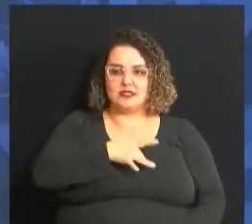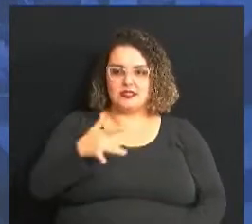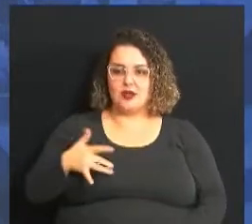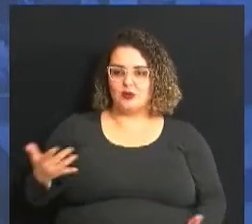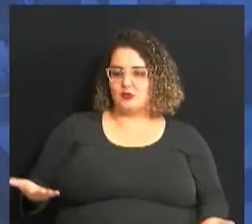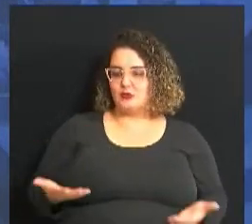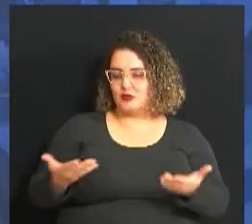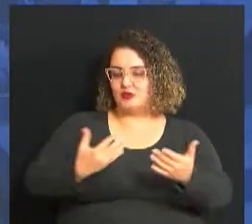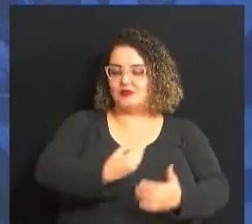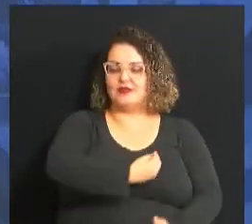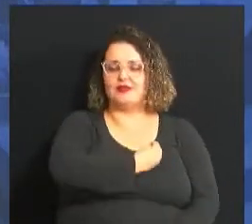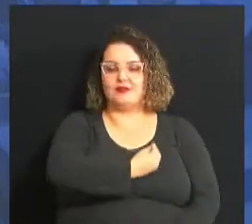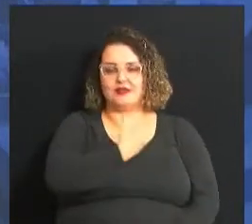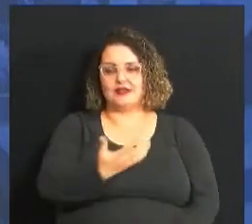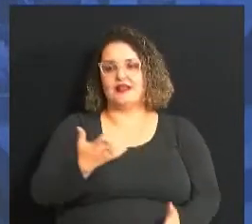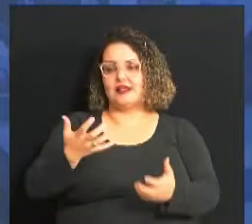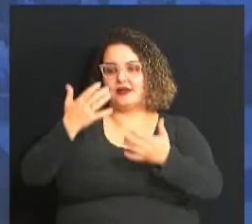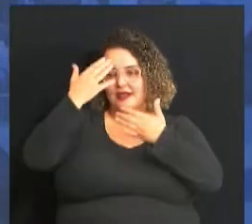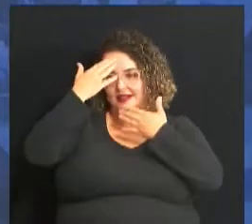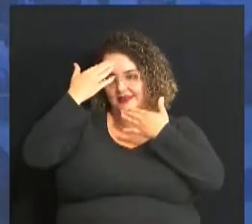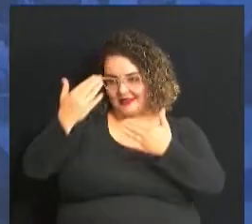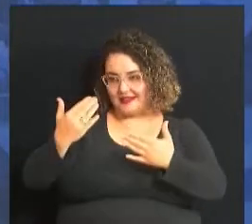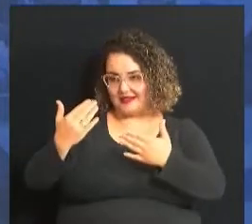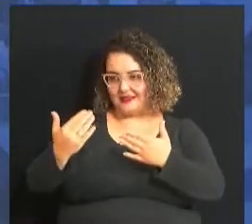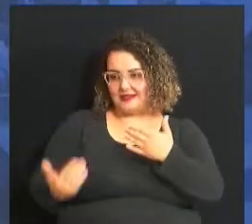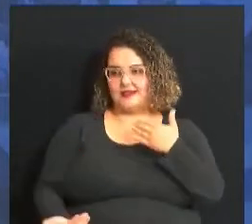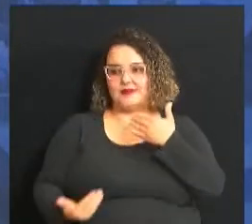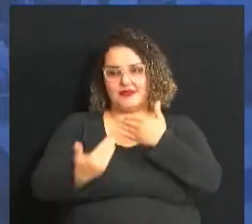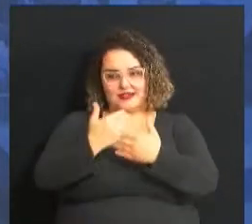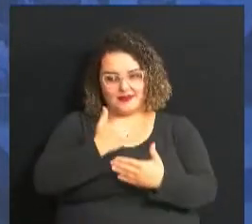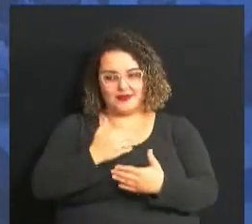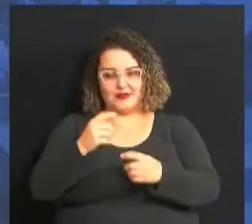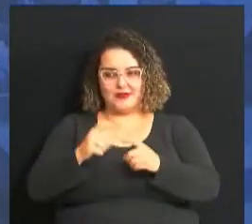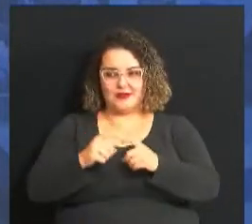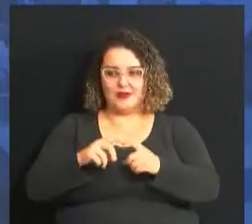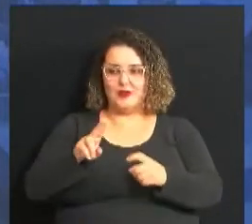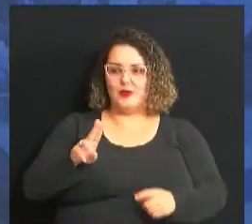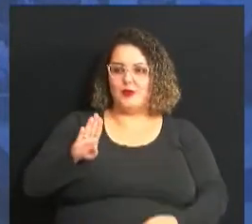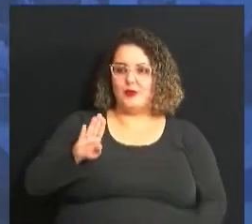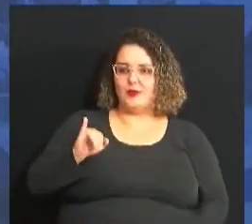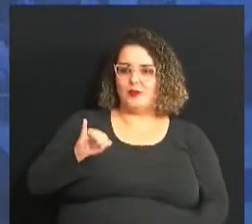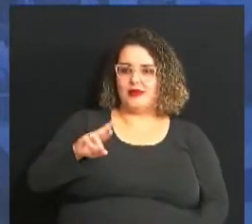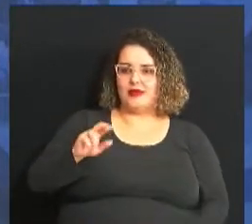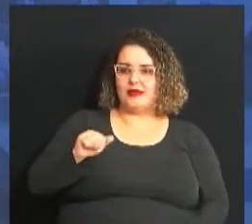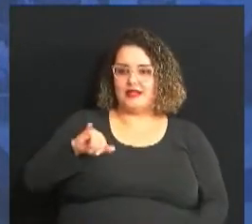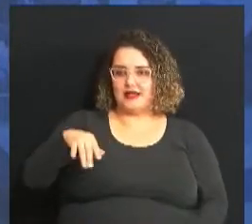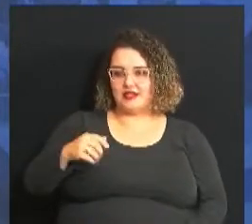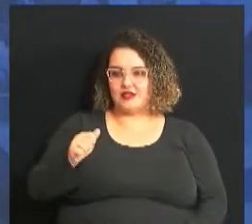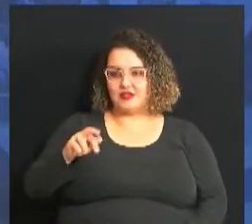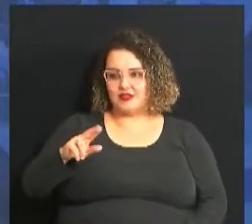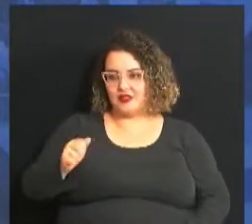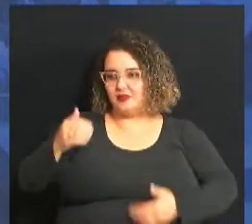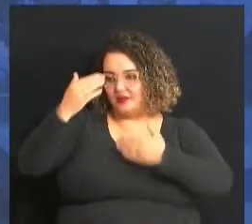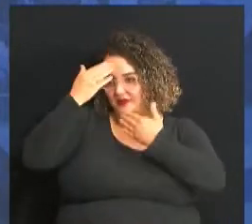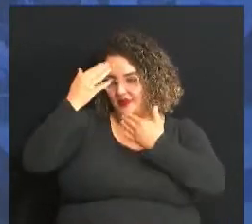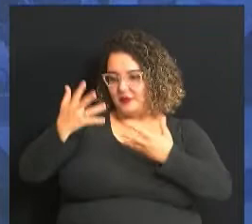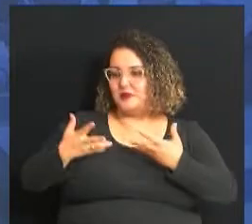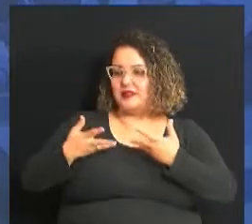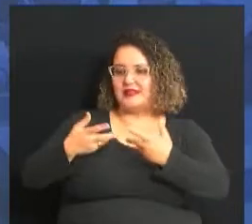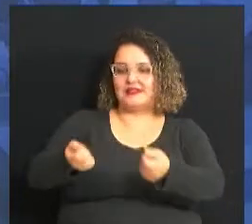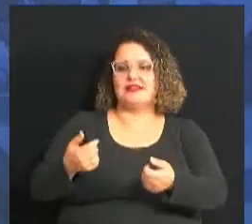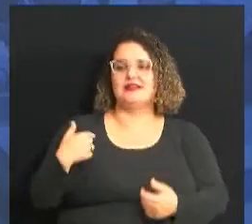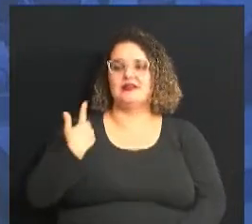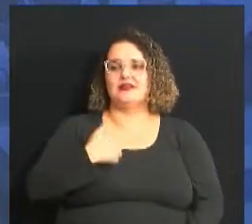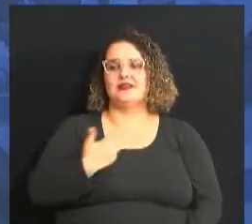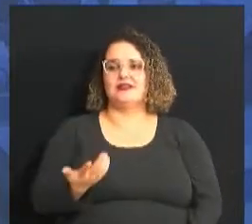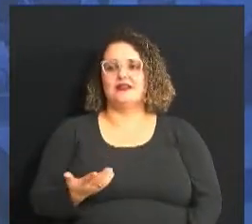quero agradecer a participação do Dr. Ubirajara aqui comigo. Muito obrigada, viu, por aceitar o nosso convite. Viane,